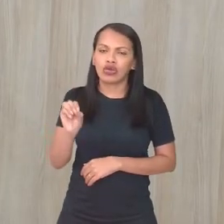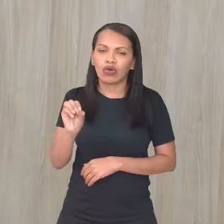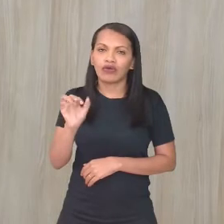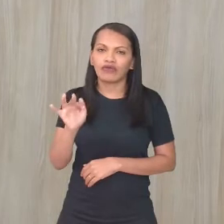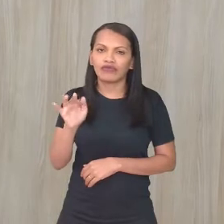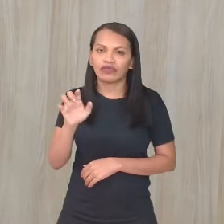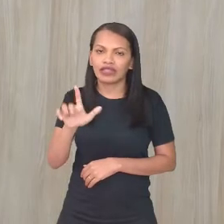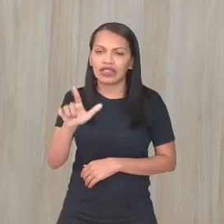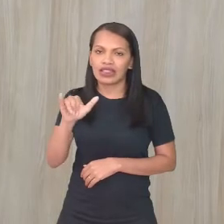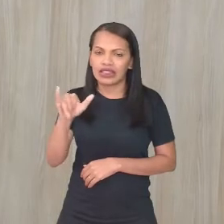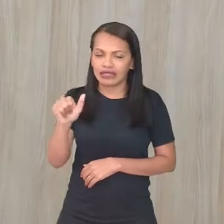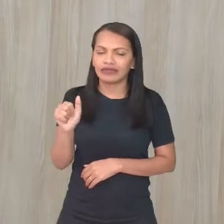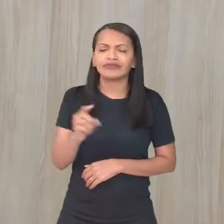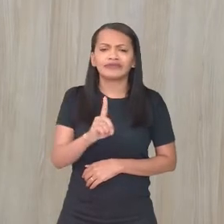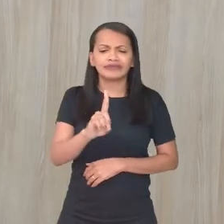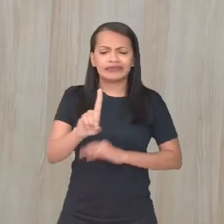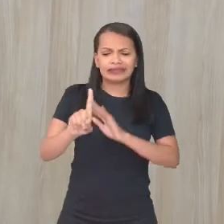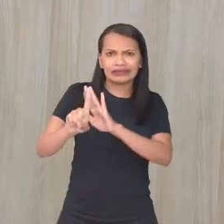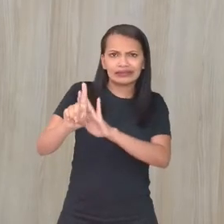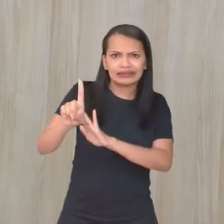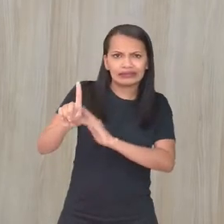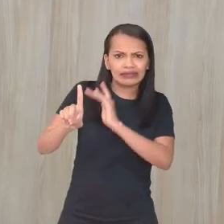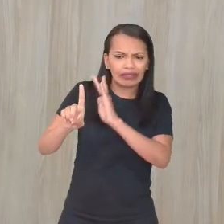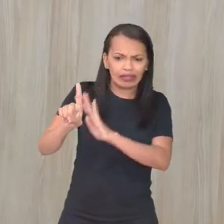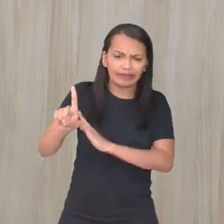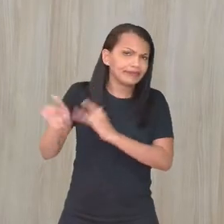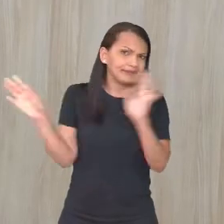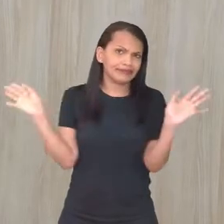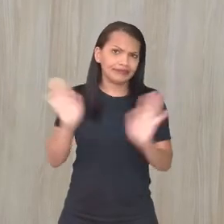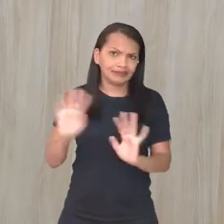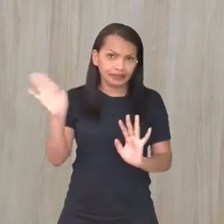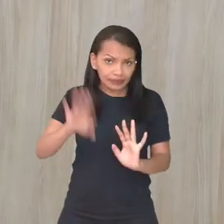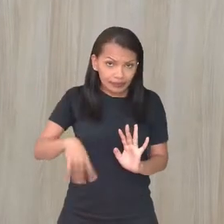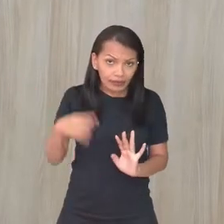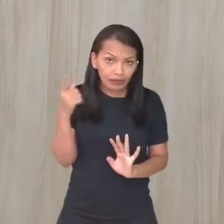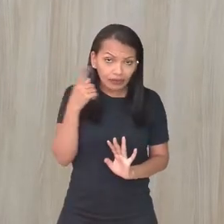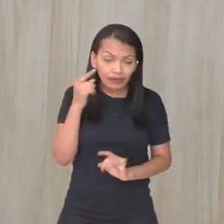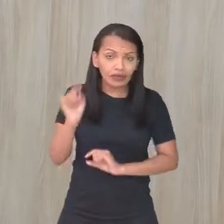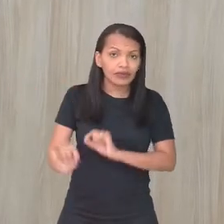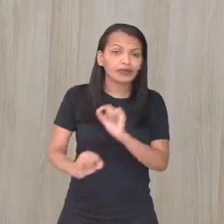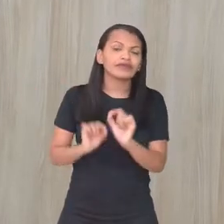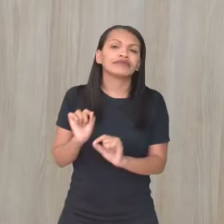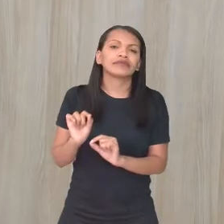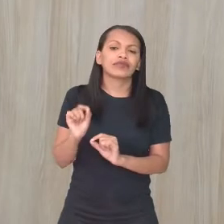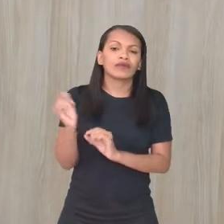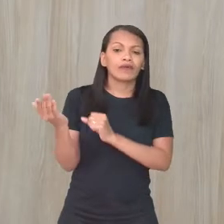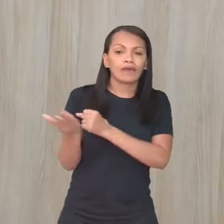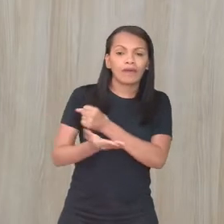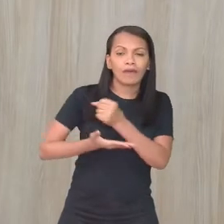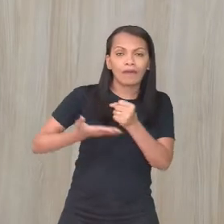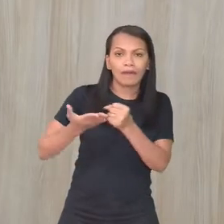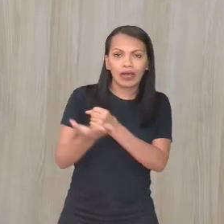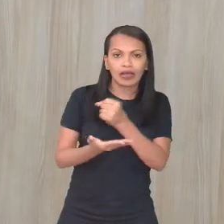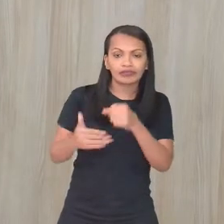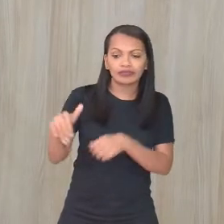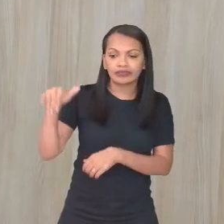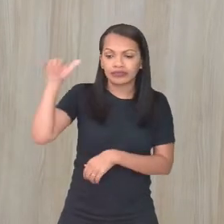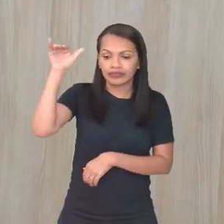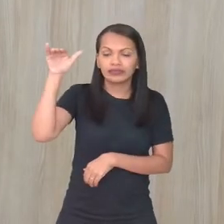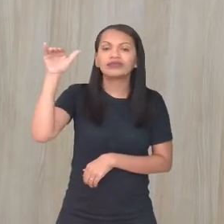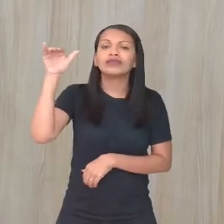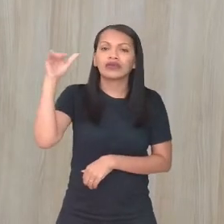Toda a nossa aula de hoje que a gente vai tratar, vamos tratar cientificamente, mas com base entre adultos e de